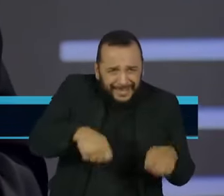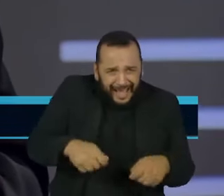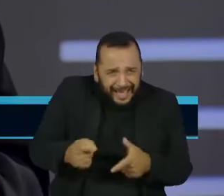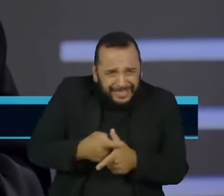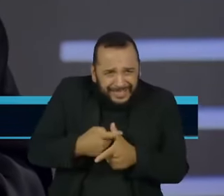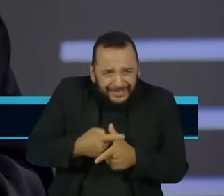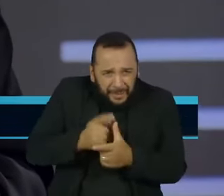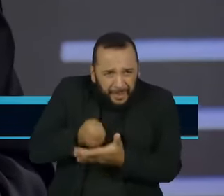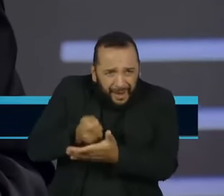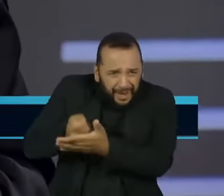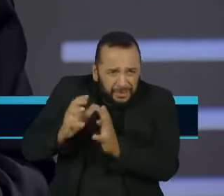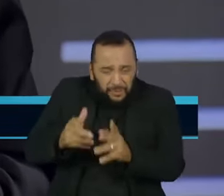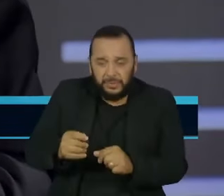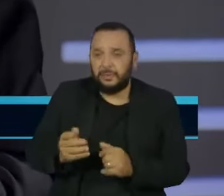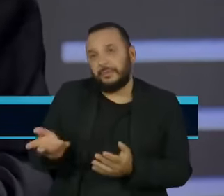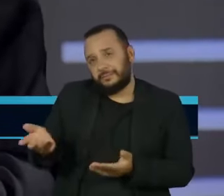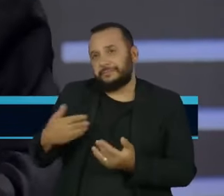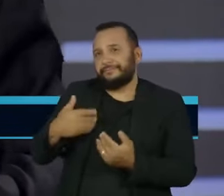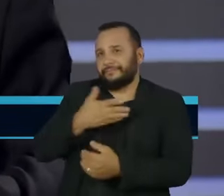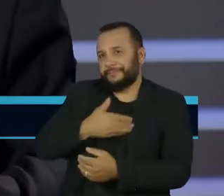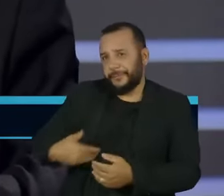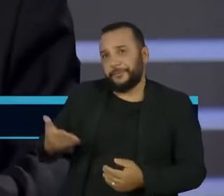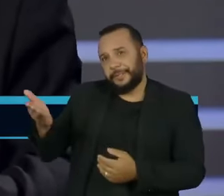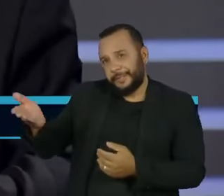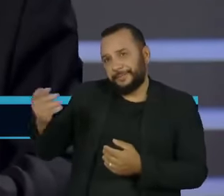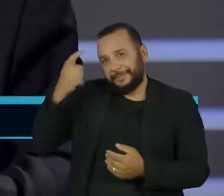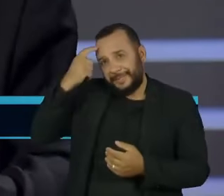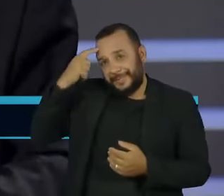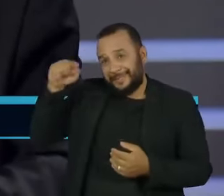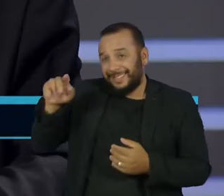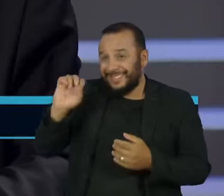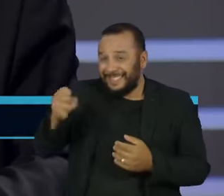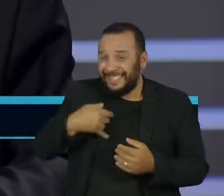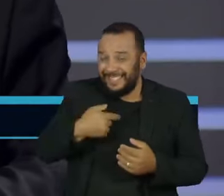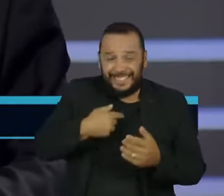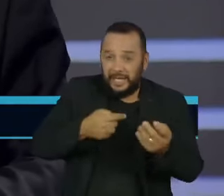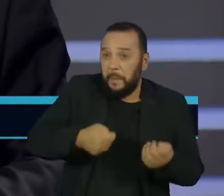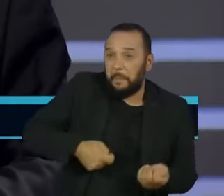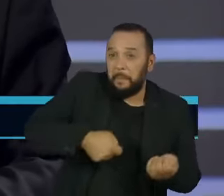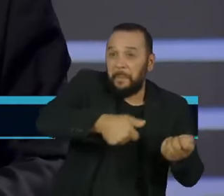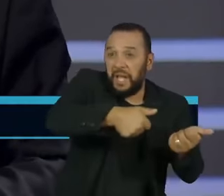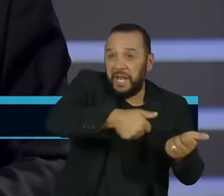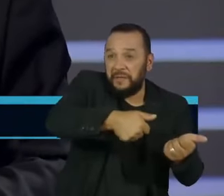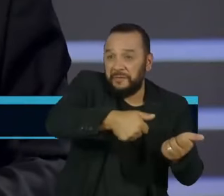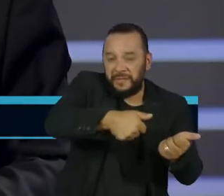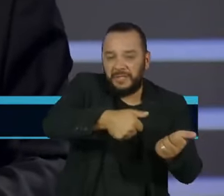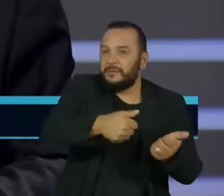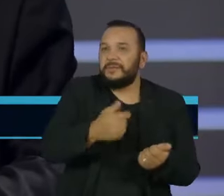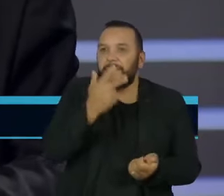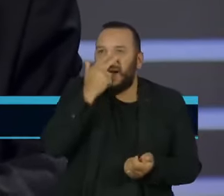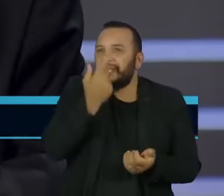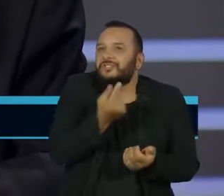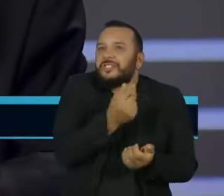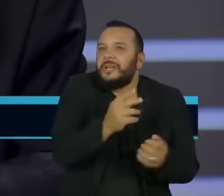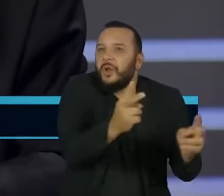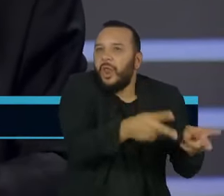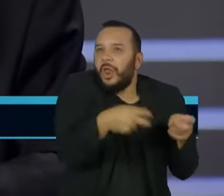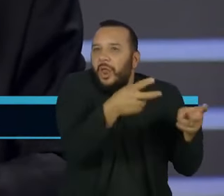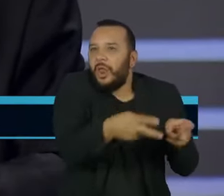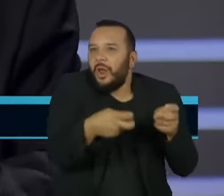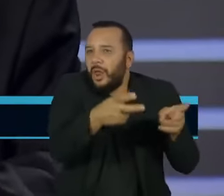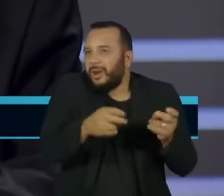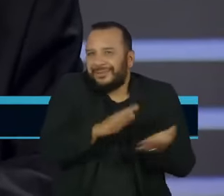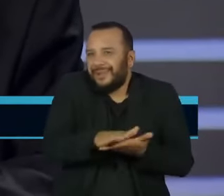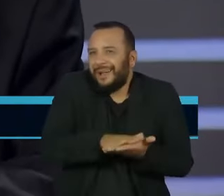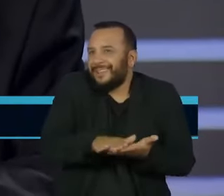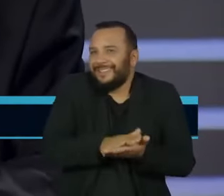contramão porque se vai reduzir a capacidade de receita aliviando para alguns setores da economia põe em risco